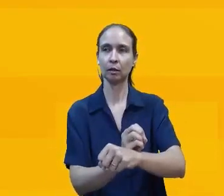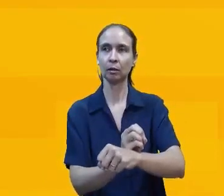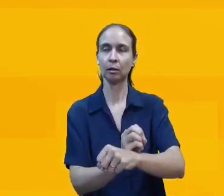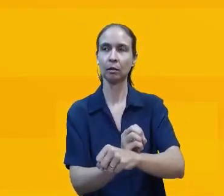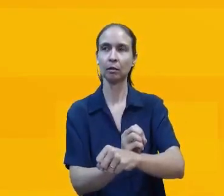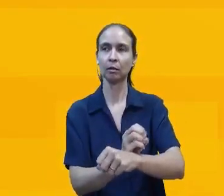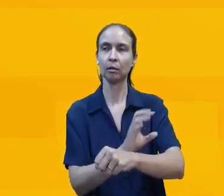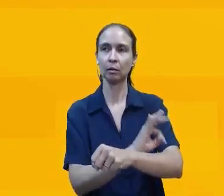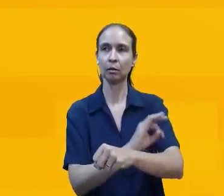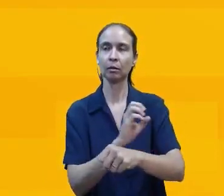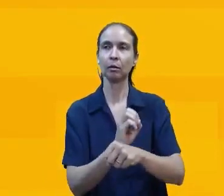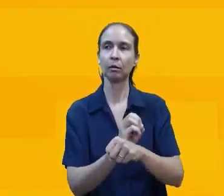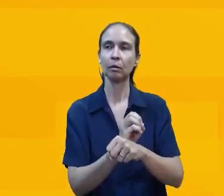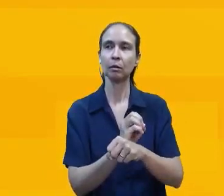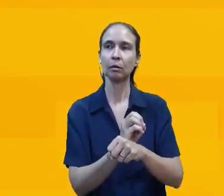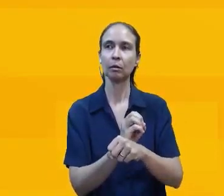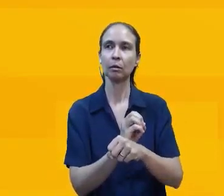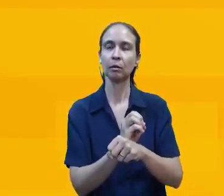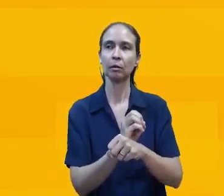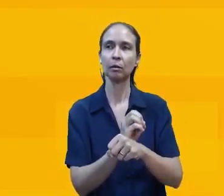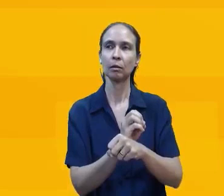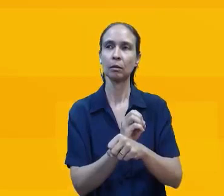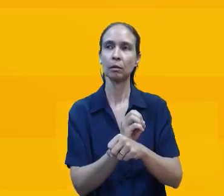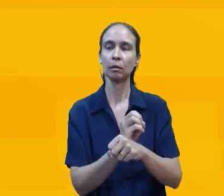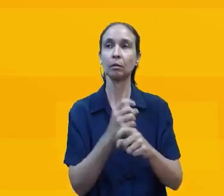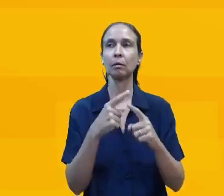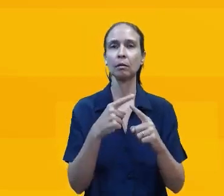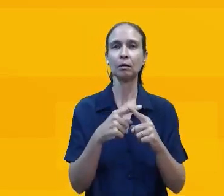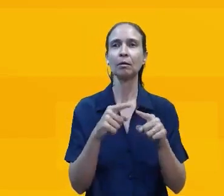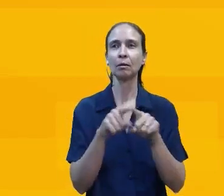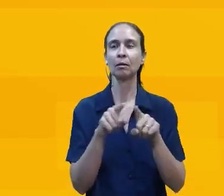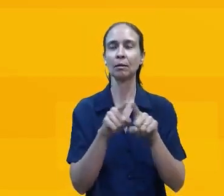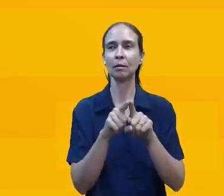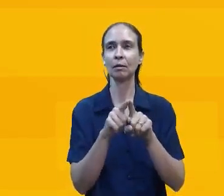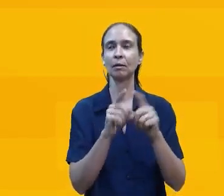prima muito, é pelo tamanho e peso do fruto.